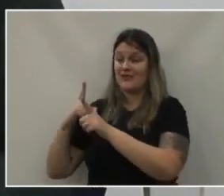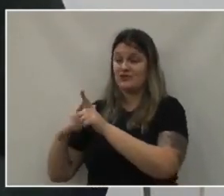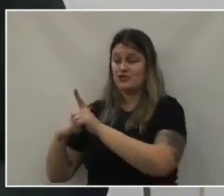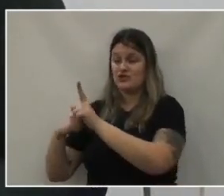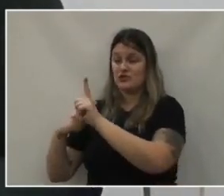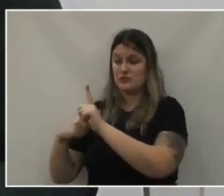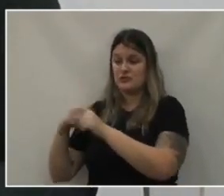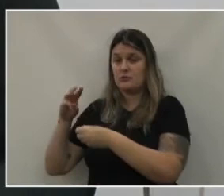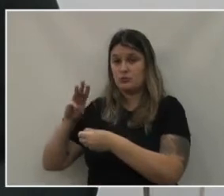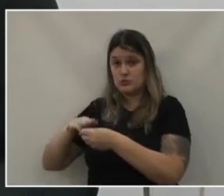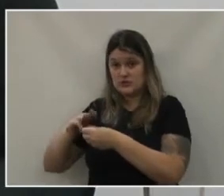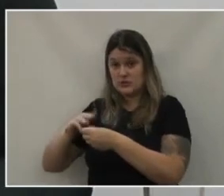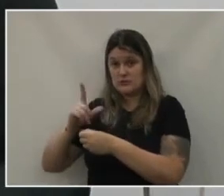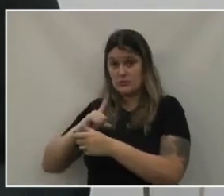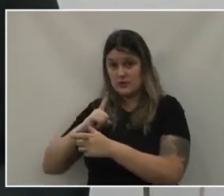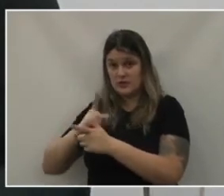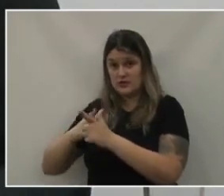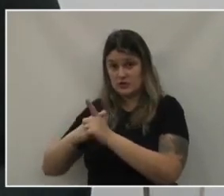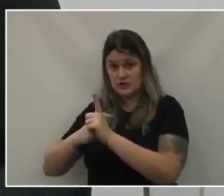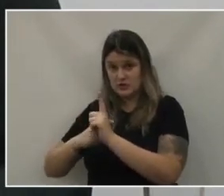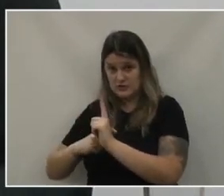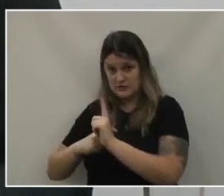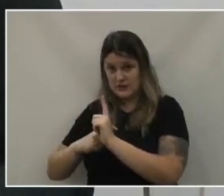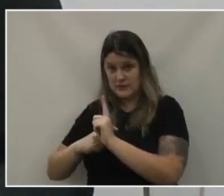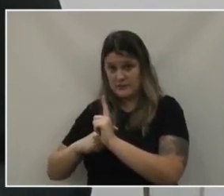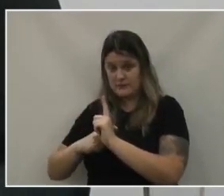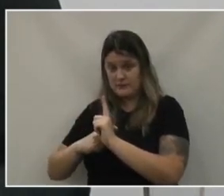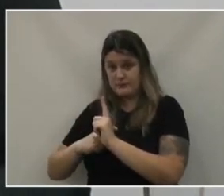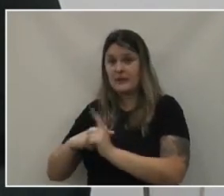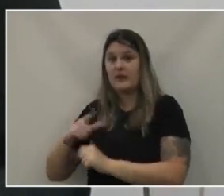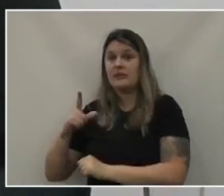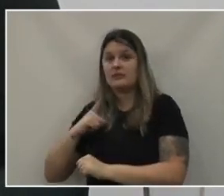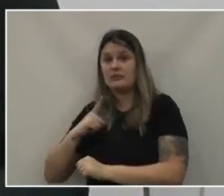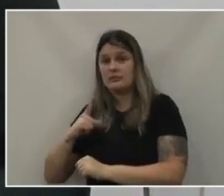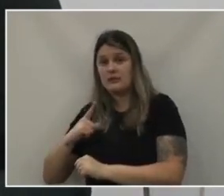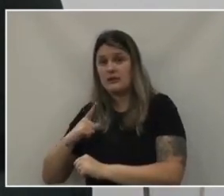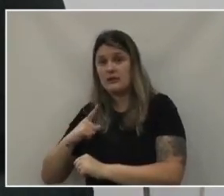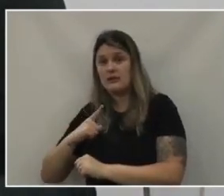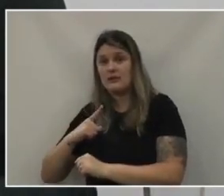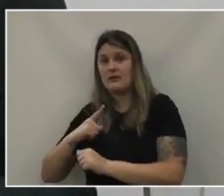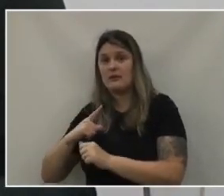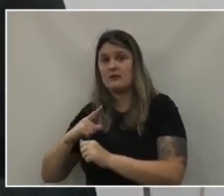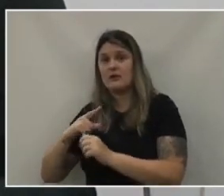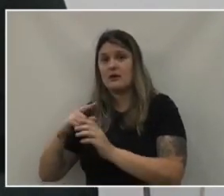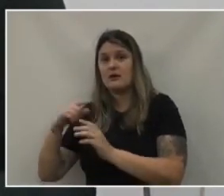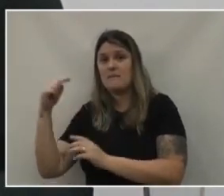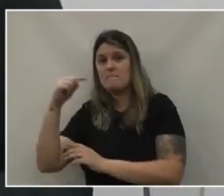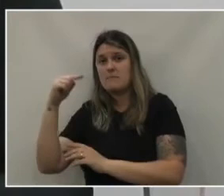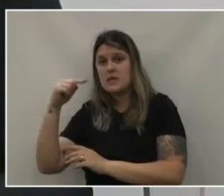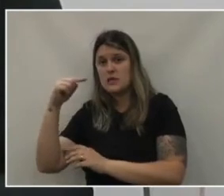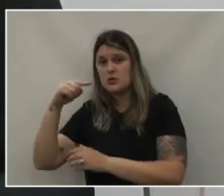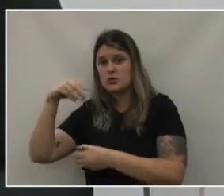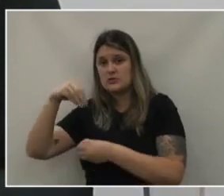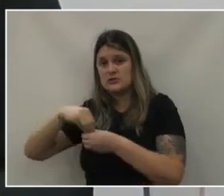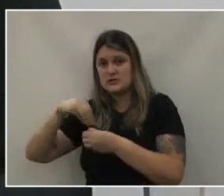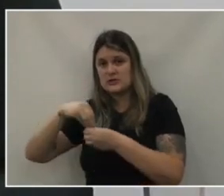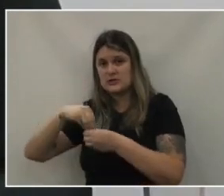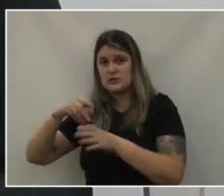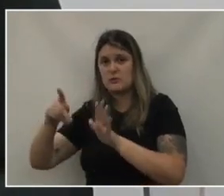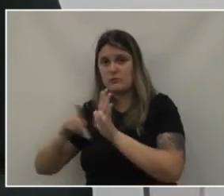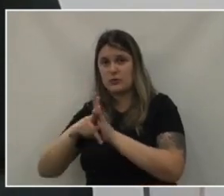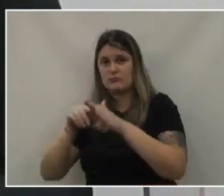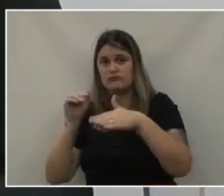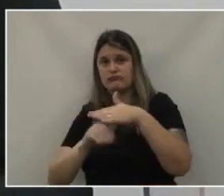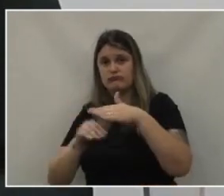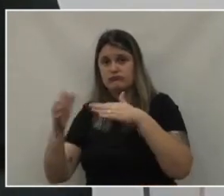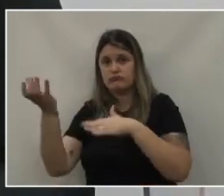que o município tem para o FUNPREV, existe já um déficit dentro do próprio